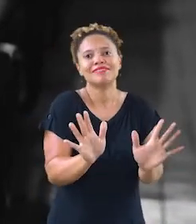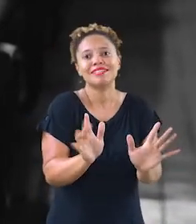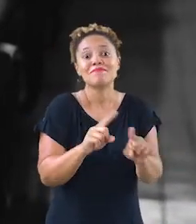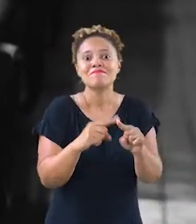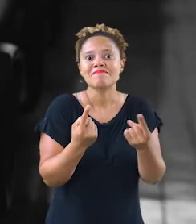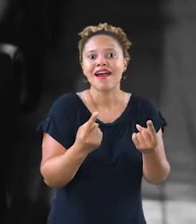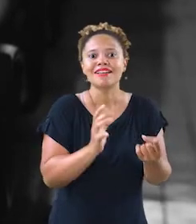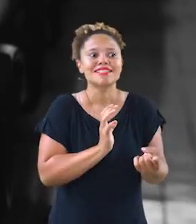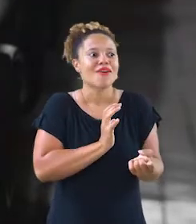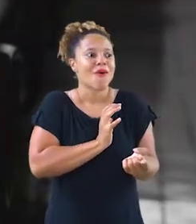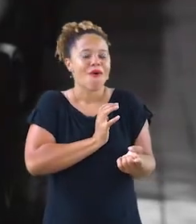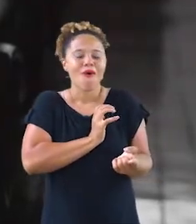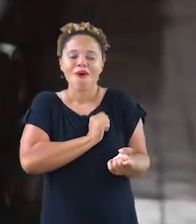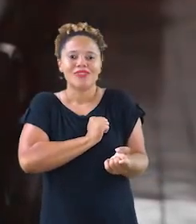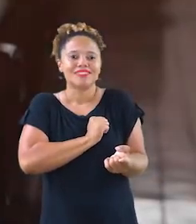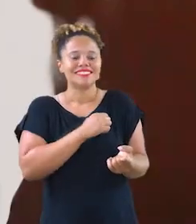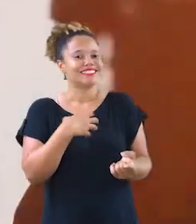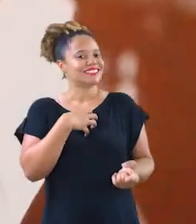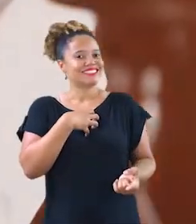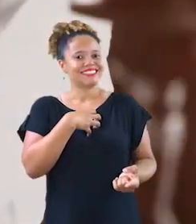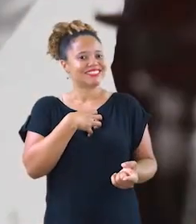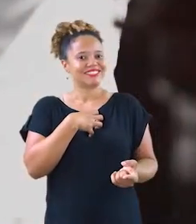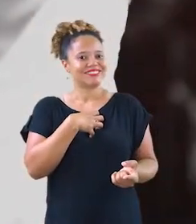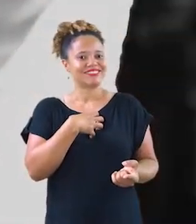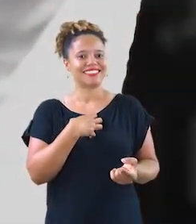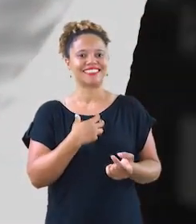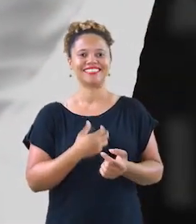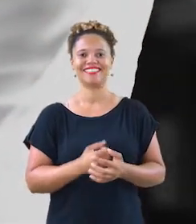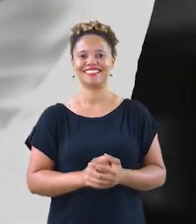pô, acho que a minha verdade tá ali.